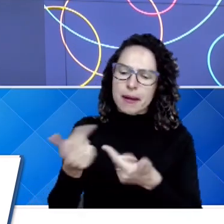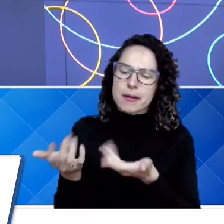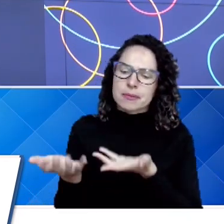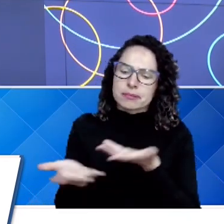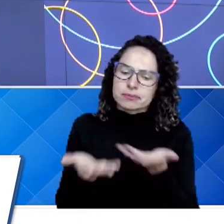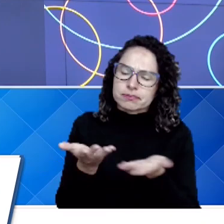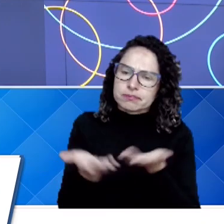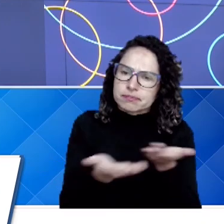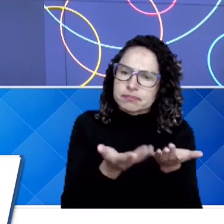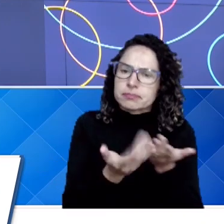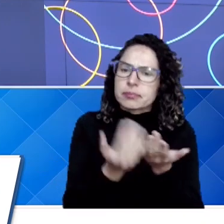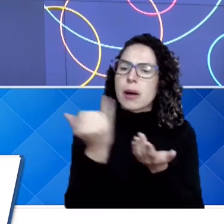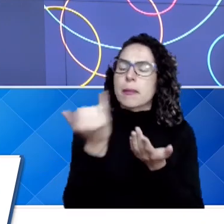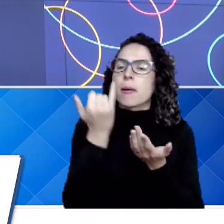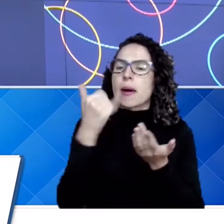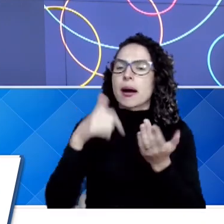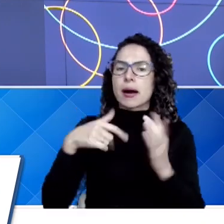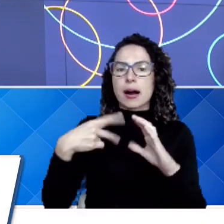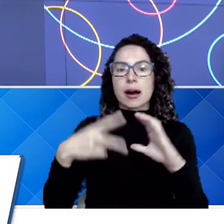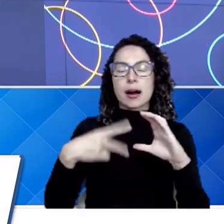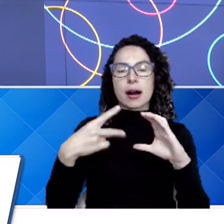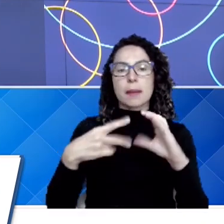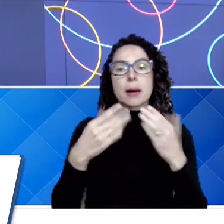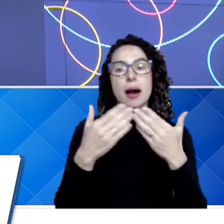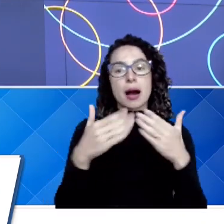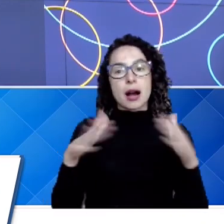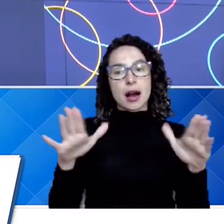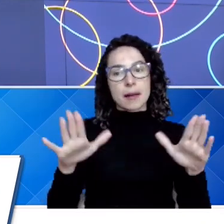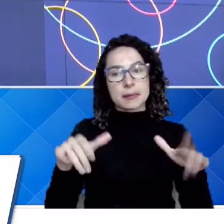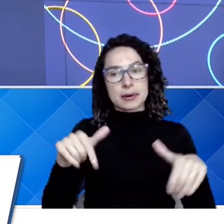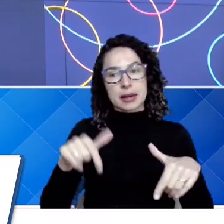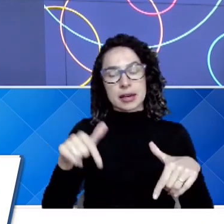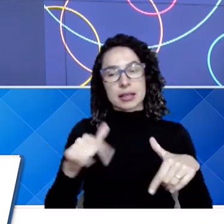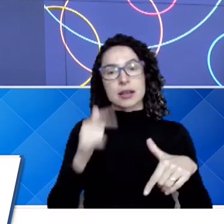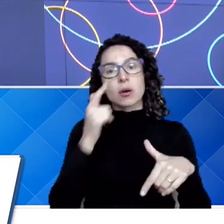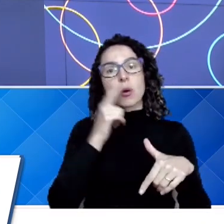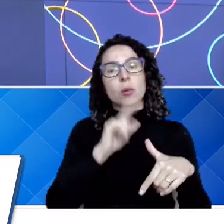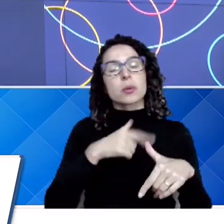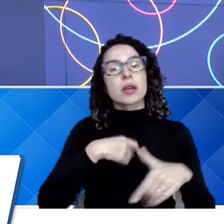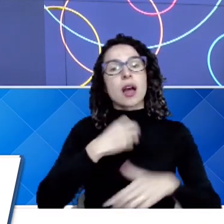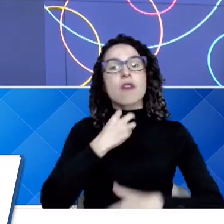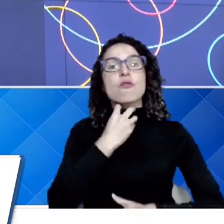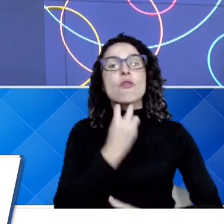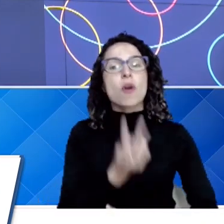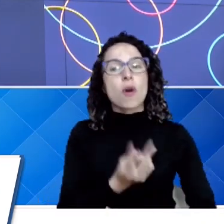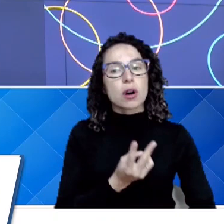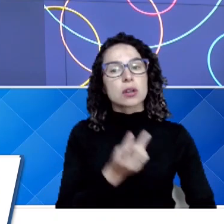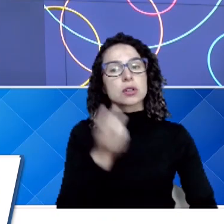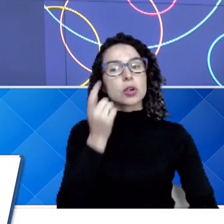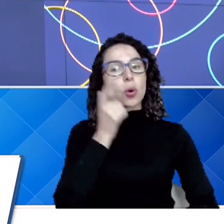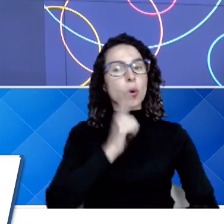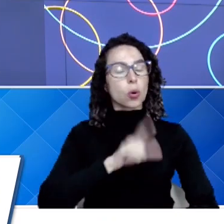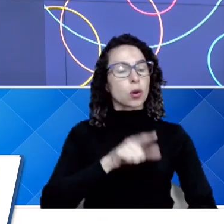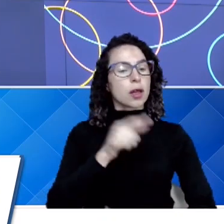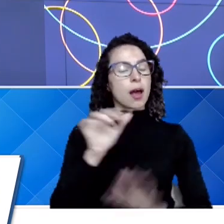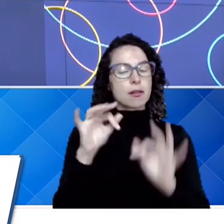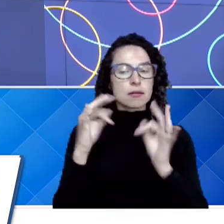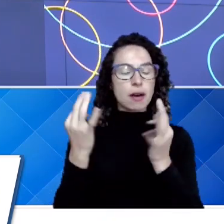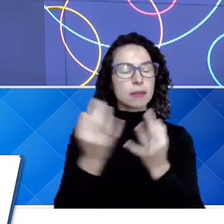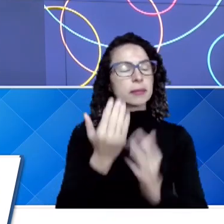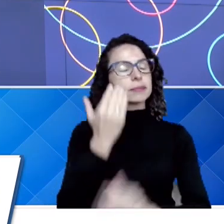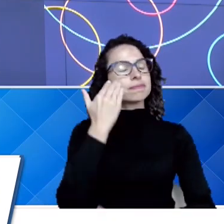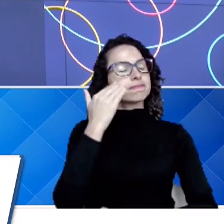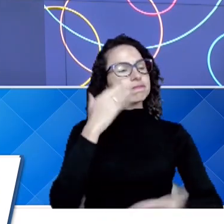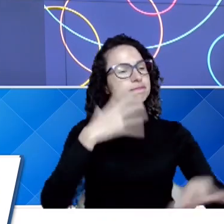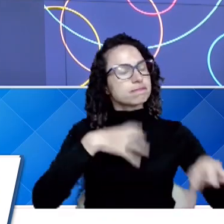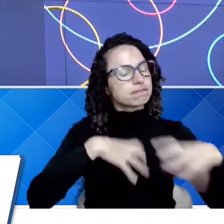Casa de Cidadania, de abrir o seu espaço para que nós possamos ser as vozes aí, para que essas famílias tenham condição de entender melhor e